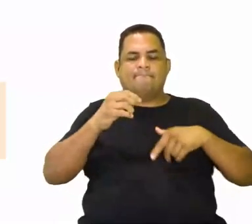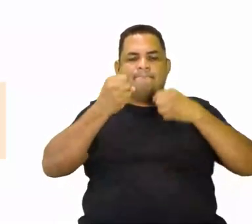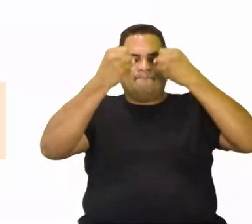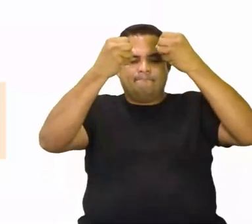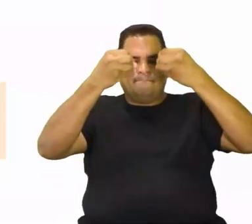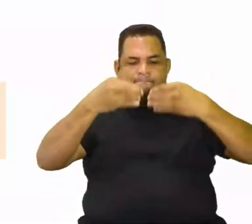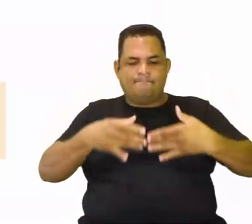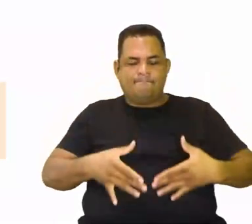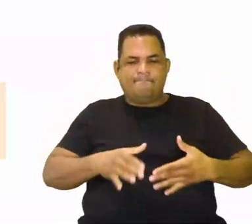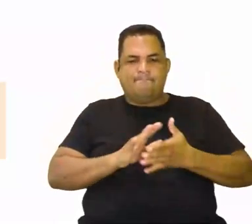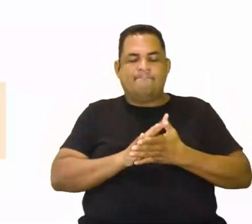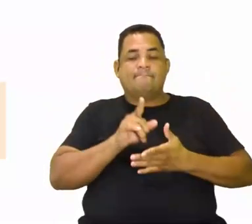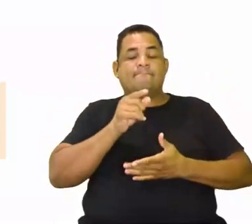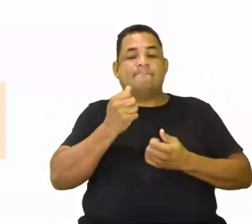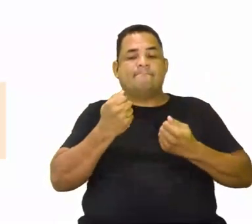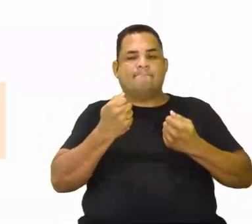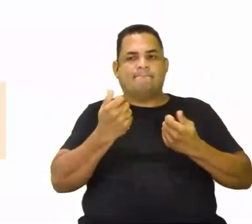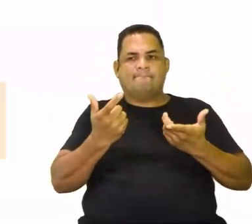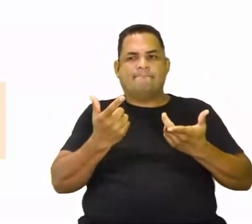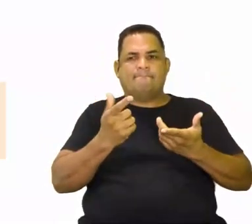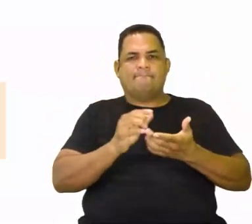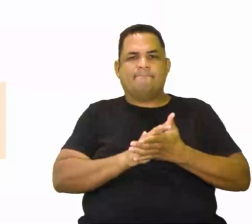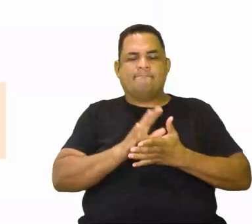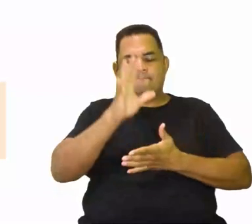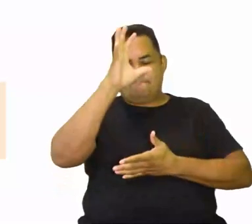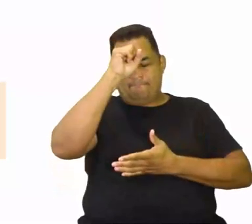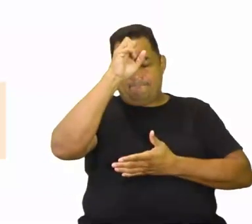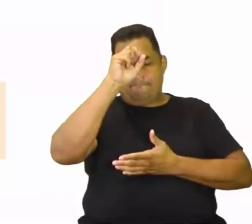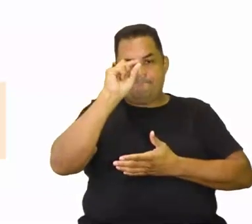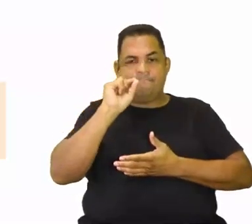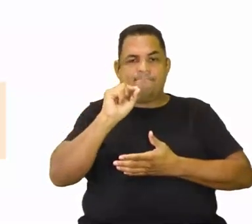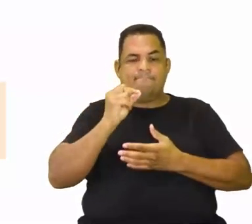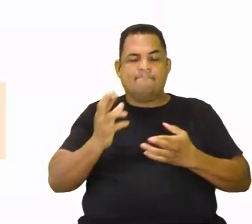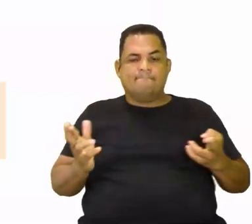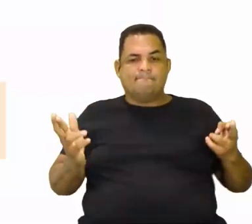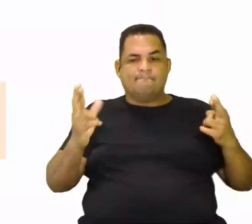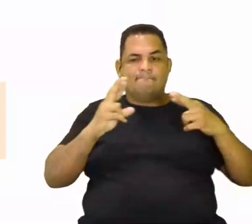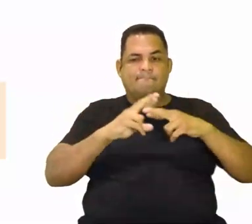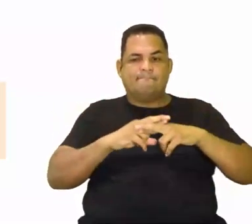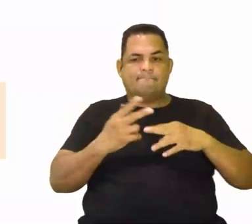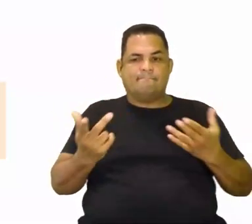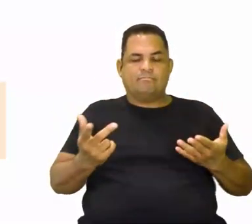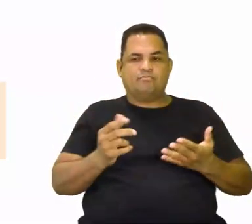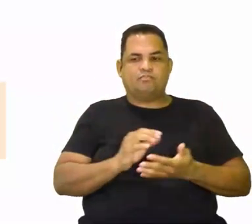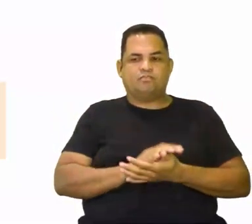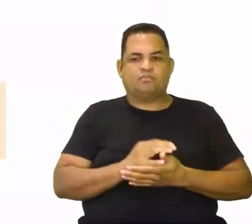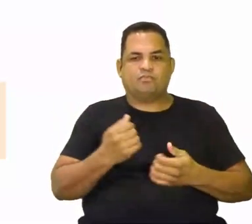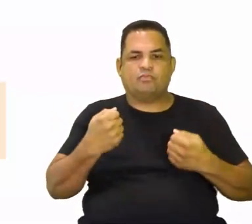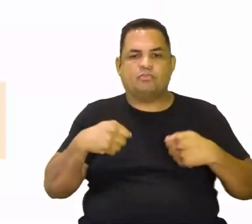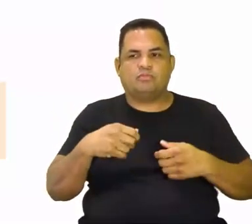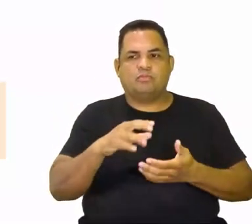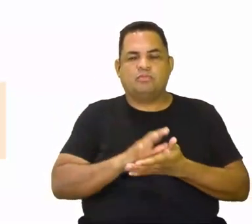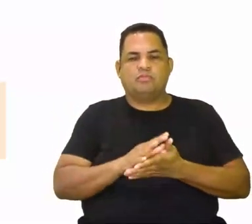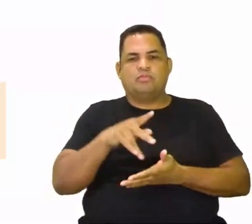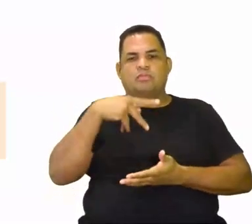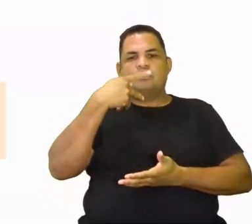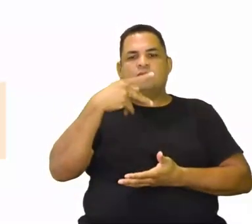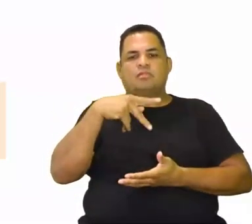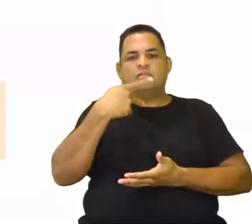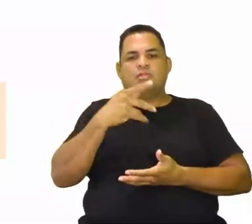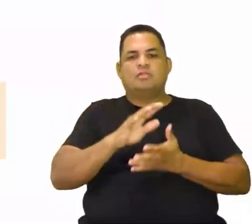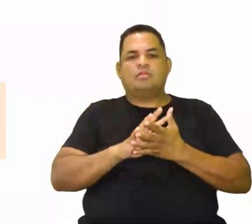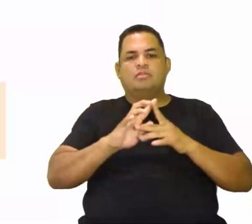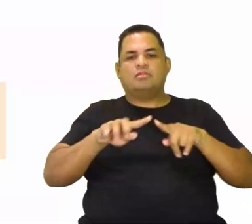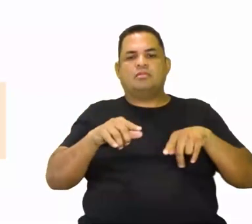trabalhando para que você aprenda o que é uma reação química. Então, eu posso falar, posso,